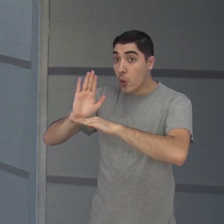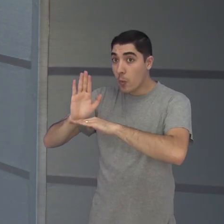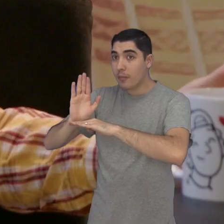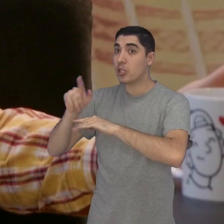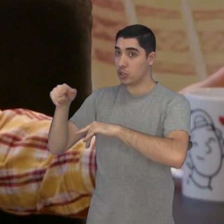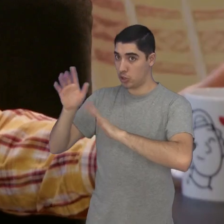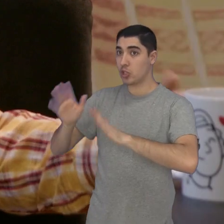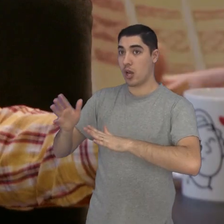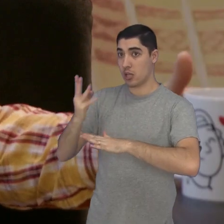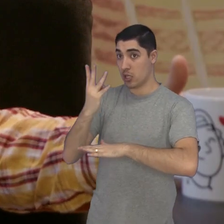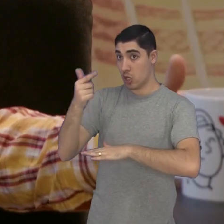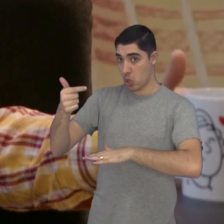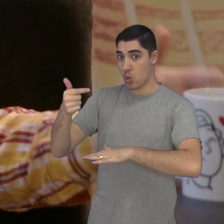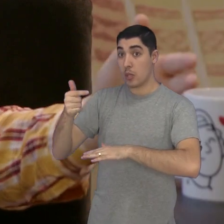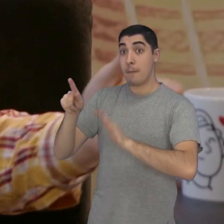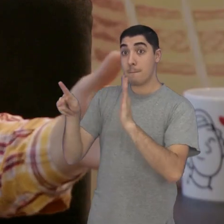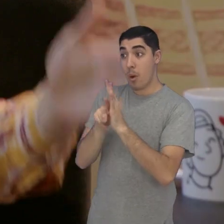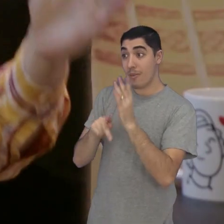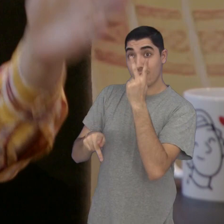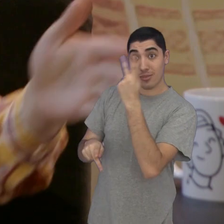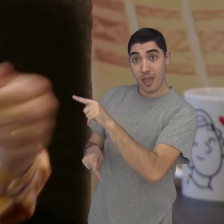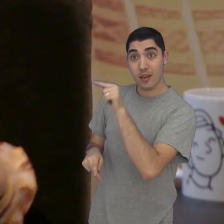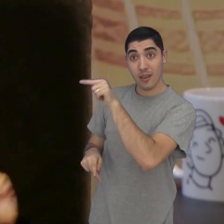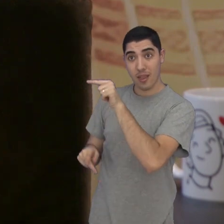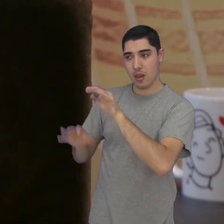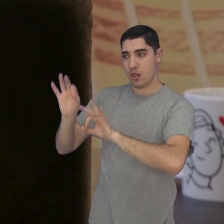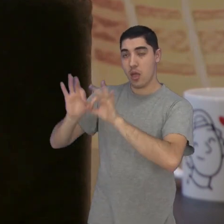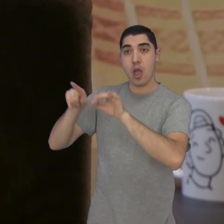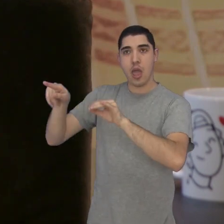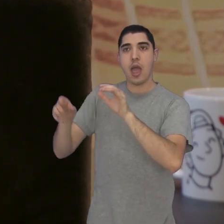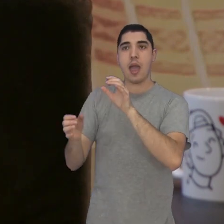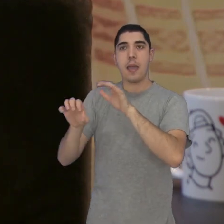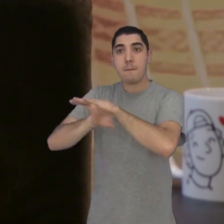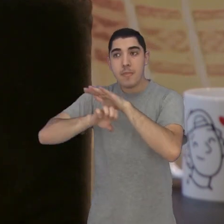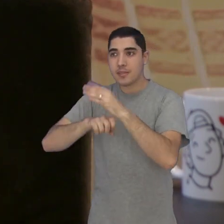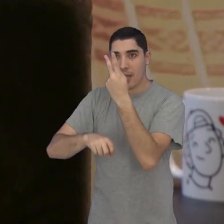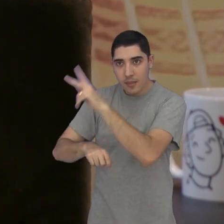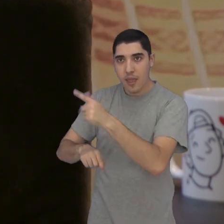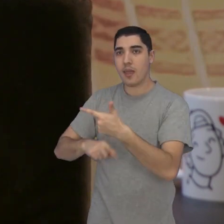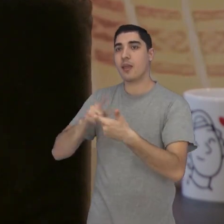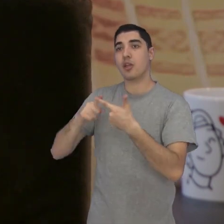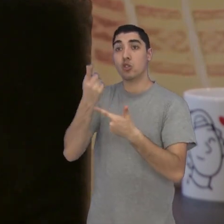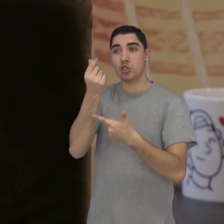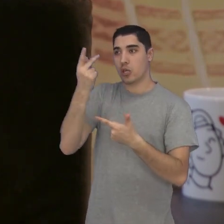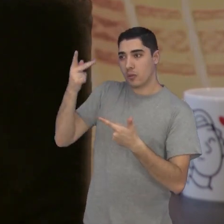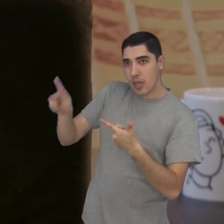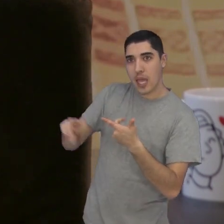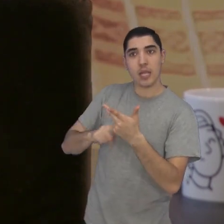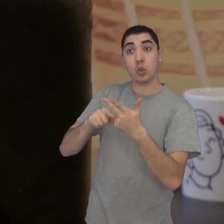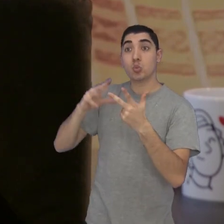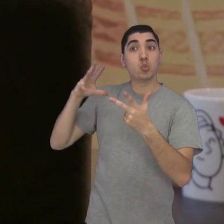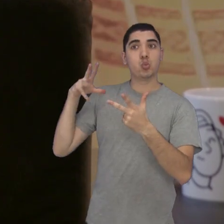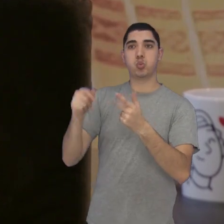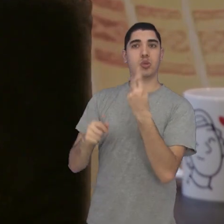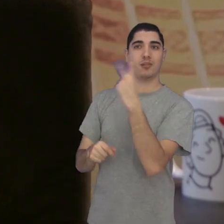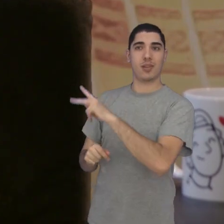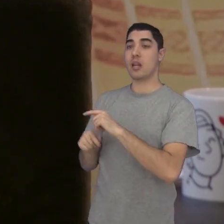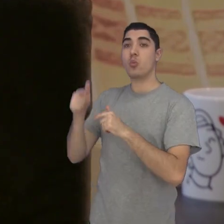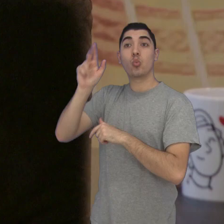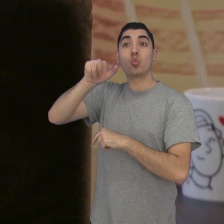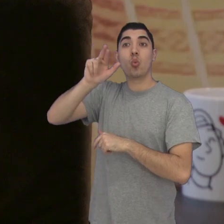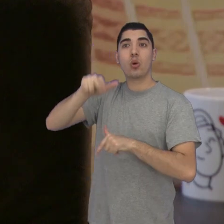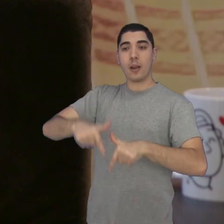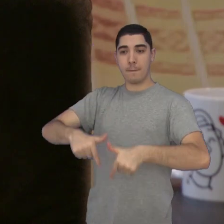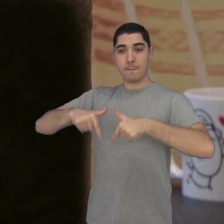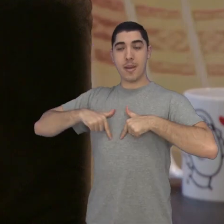24 desses filmes, eram produções próprias. A empresa era dele, o equipamento era dele, os o dinheiro era dele. Era tudo dele. Nunca